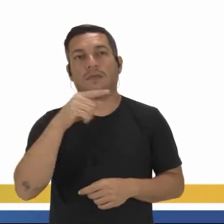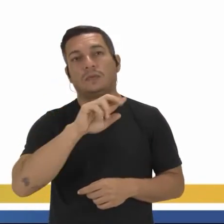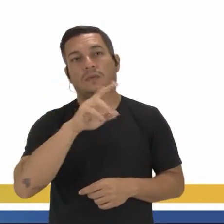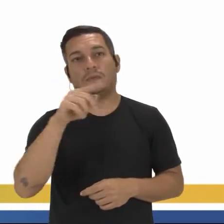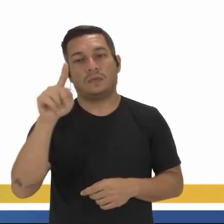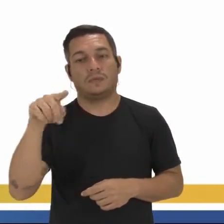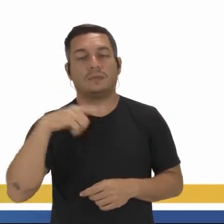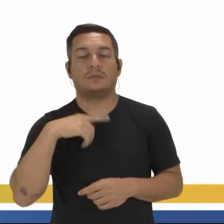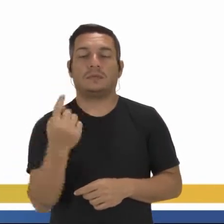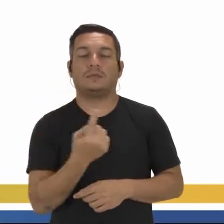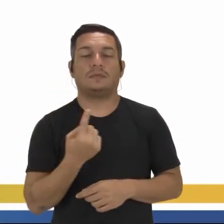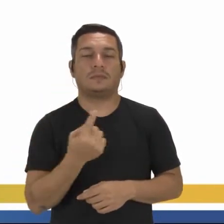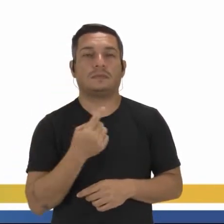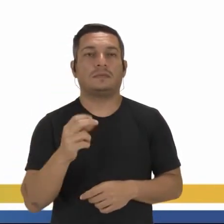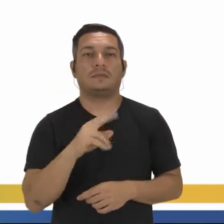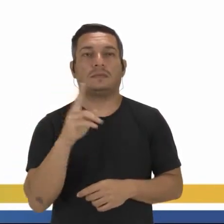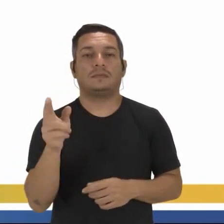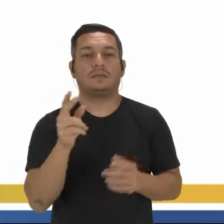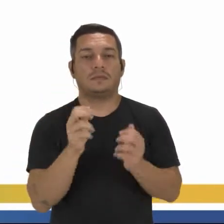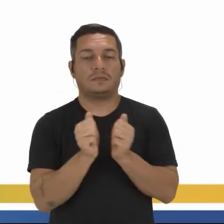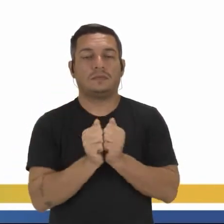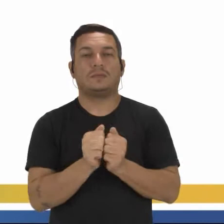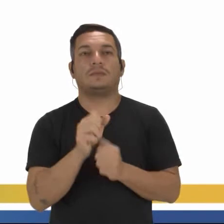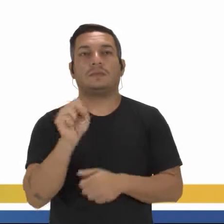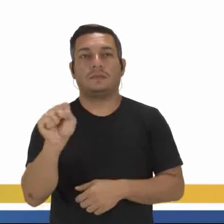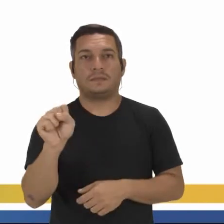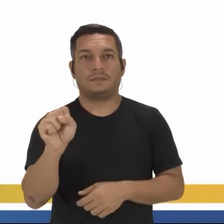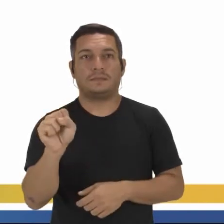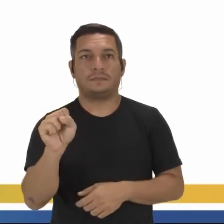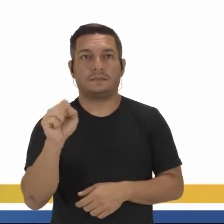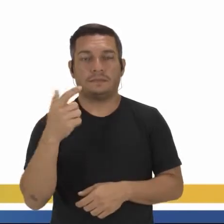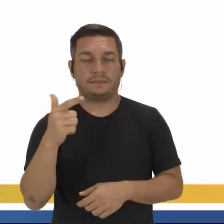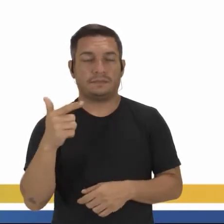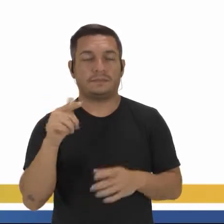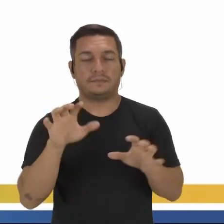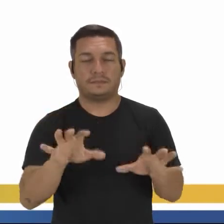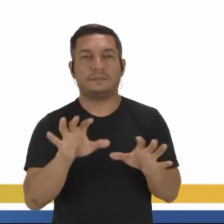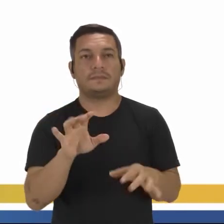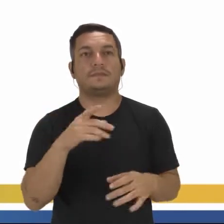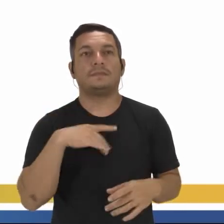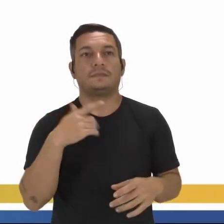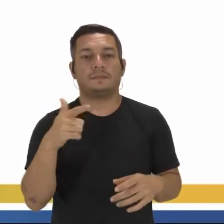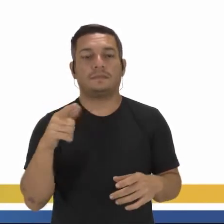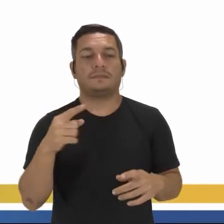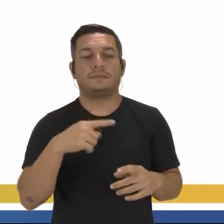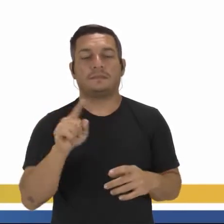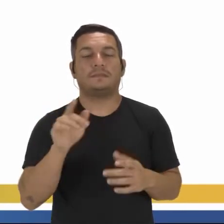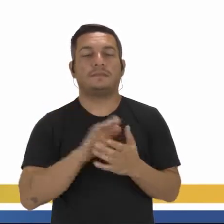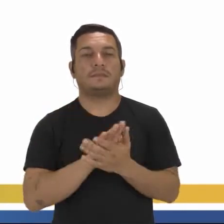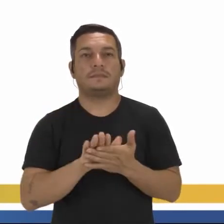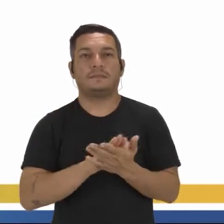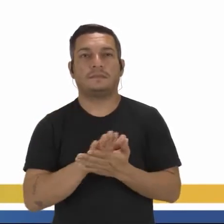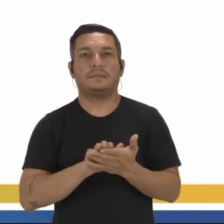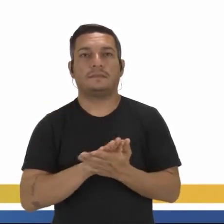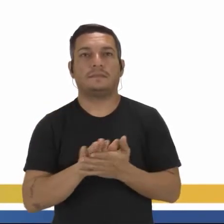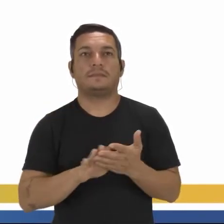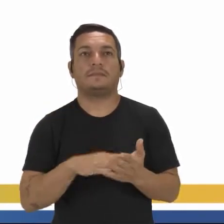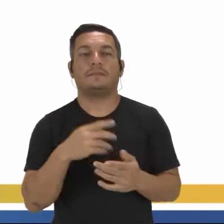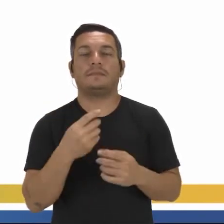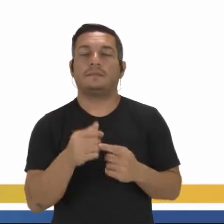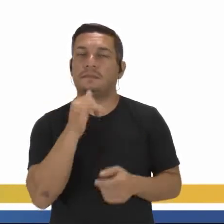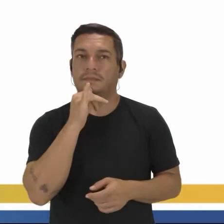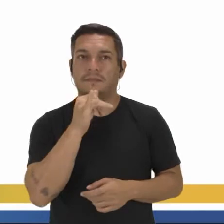eles vierem sozinhos ou seguidos de S. Se não for assim, não serão acentuados. Como